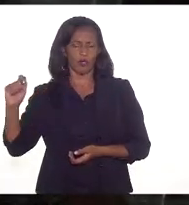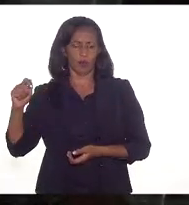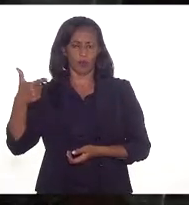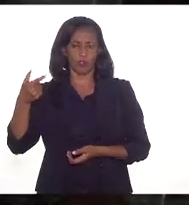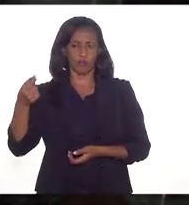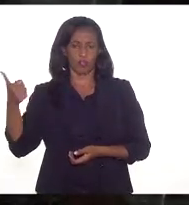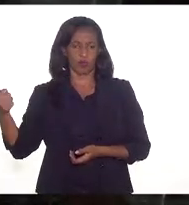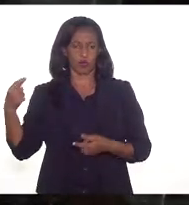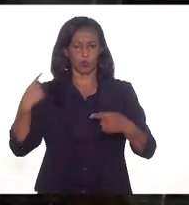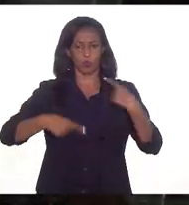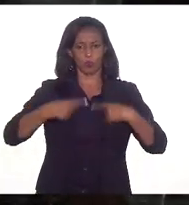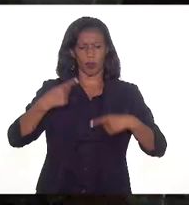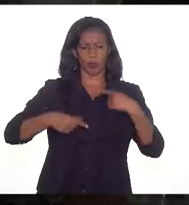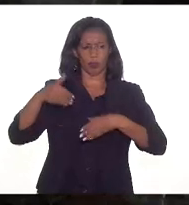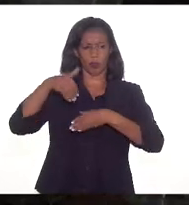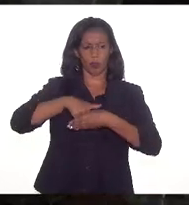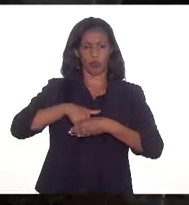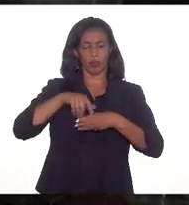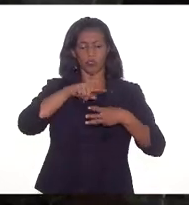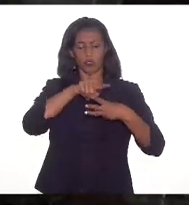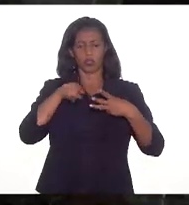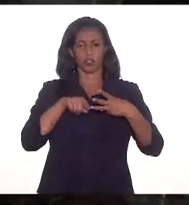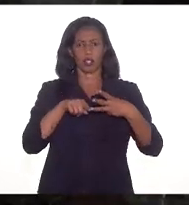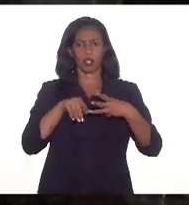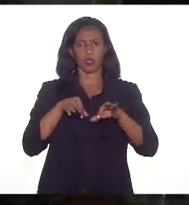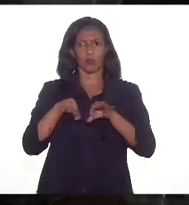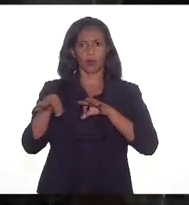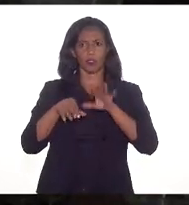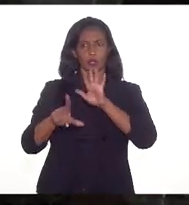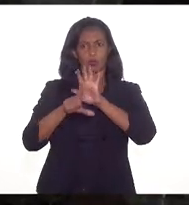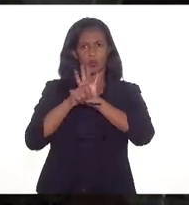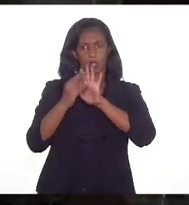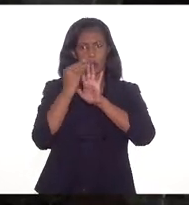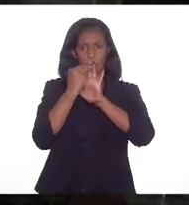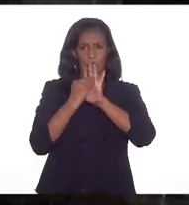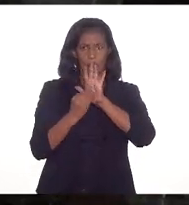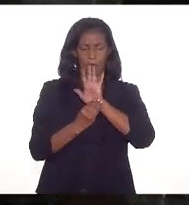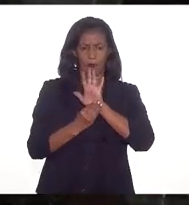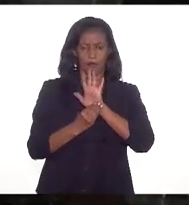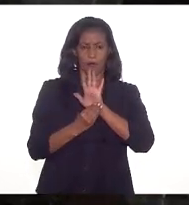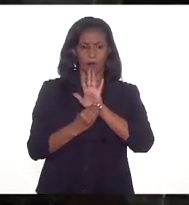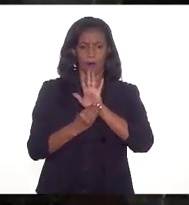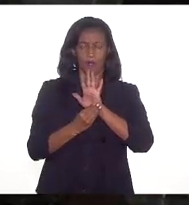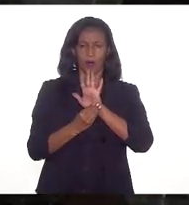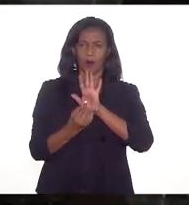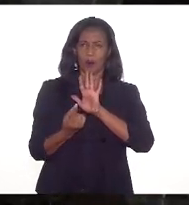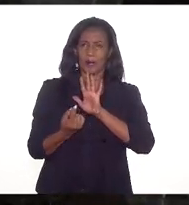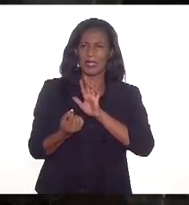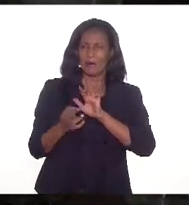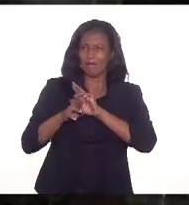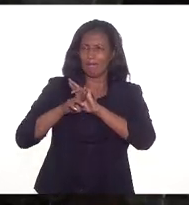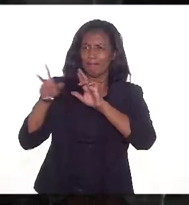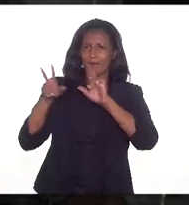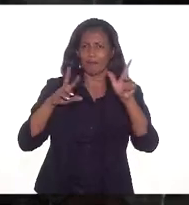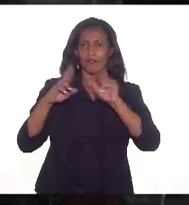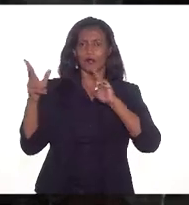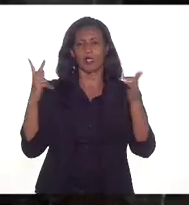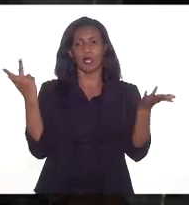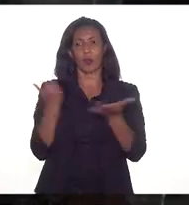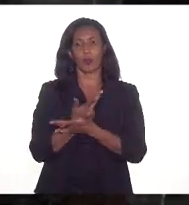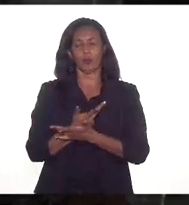29/4/2021 para discussão e votação de 3 projetos de lei da pauta que apresentaram divergência na reunião prévia realizada.